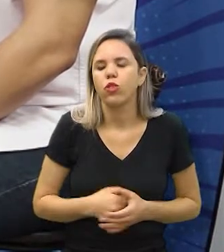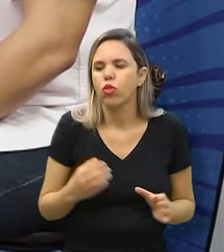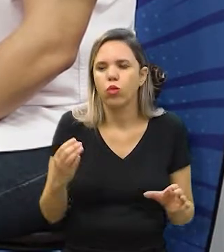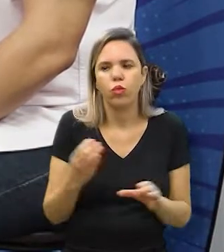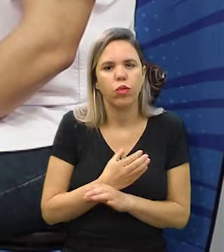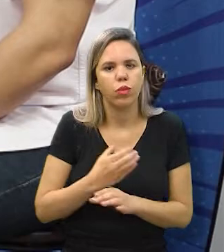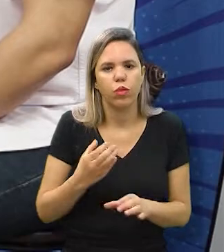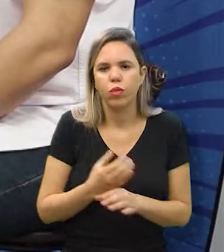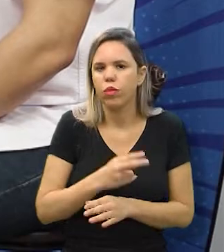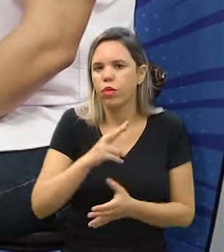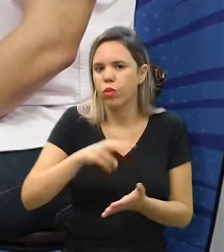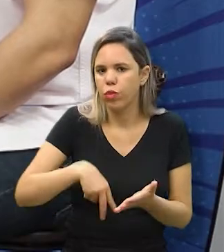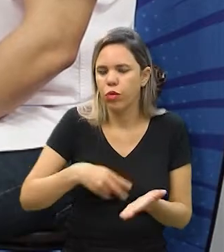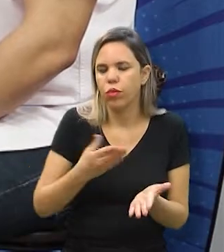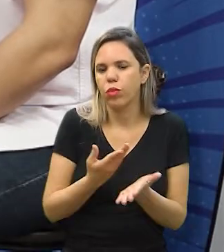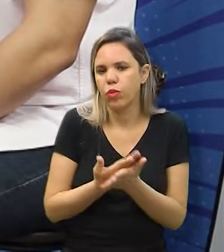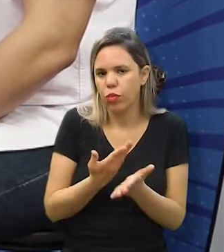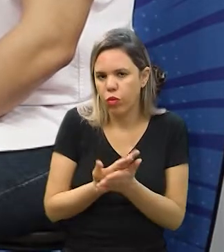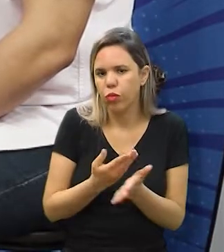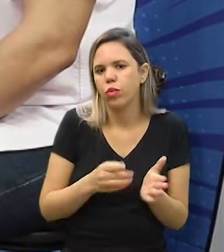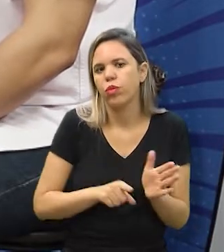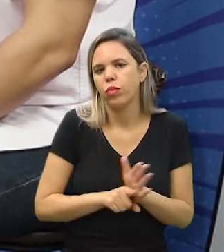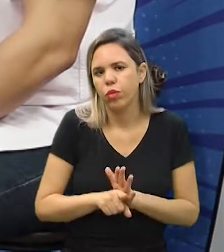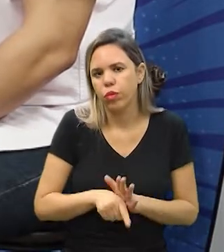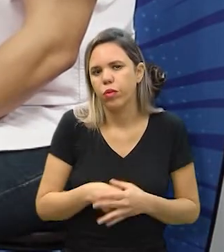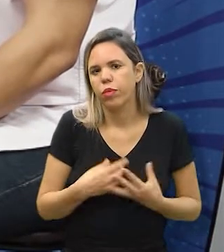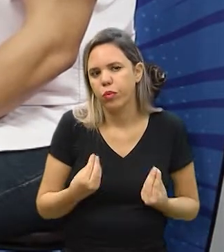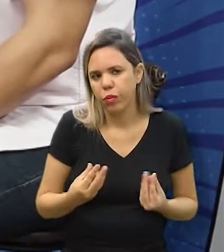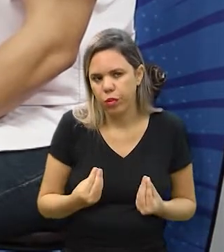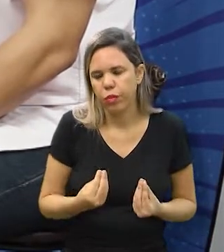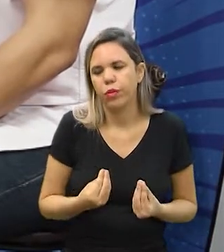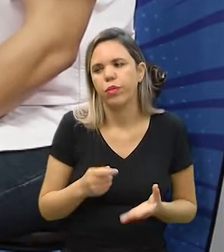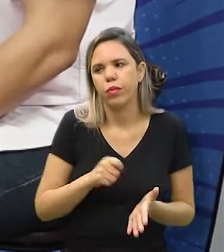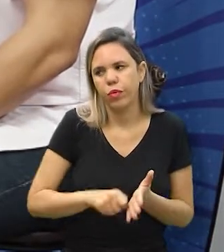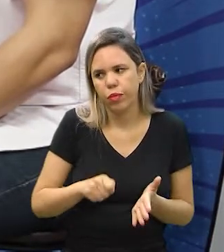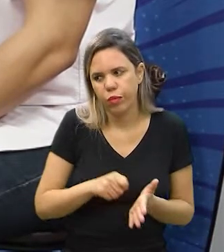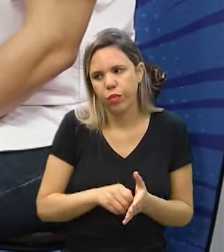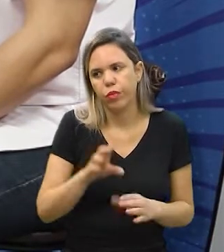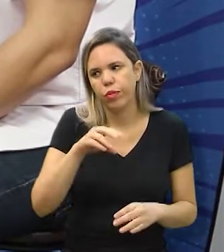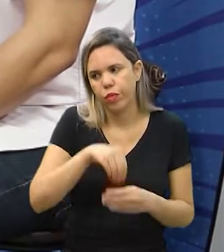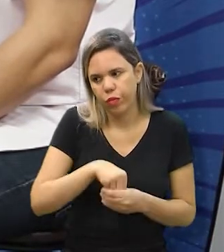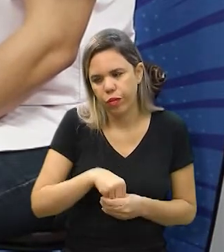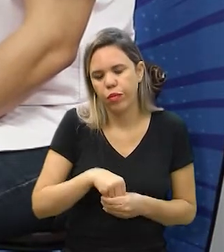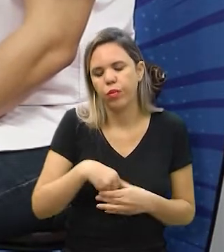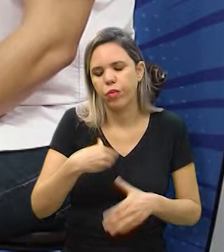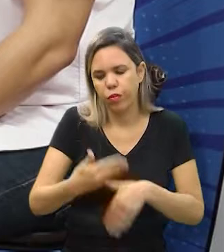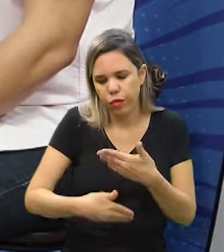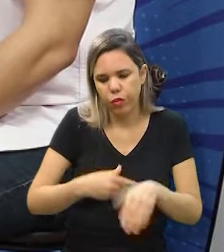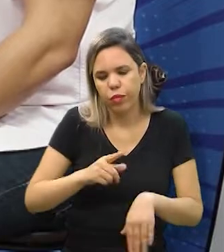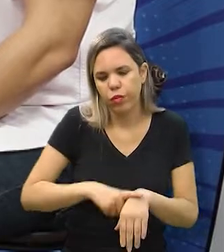100%, então eu leio, eu estudo muito, escrevo dentro do meu ritmo